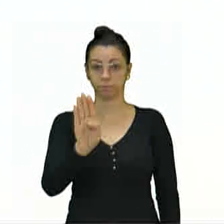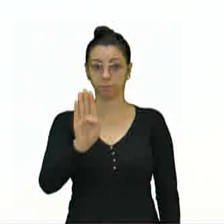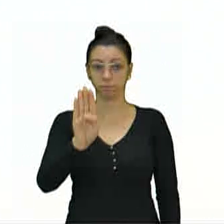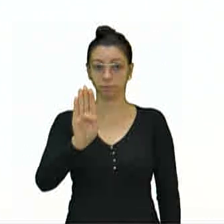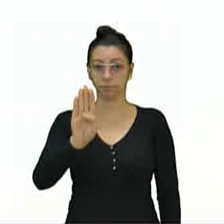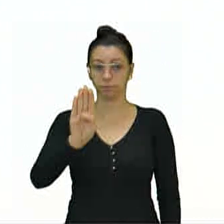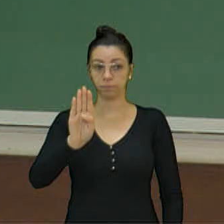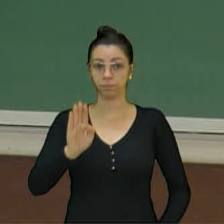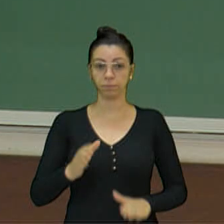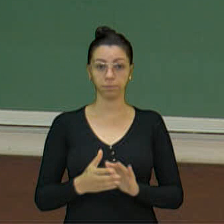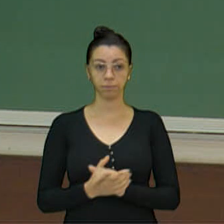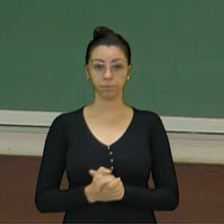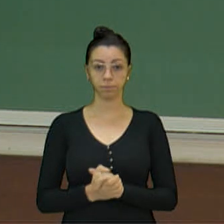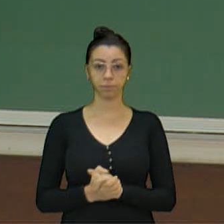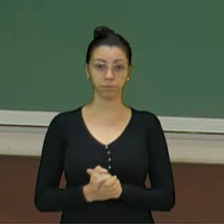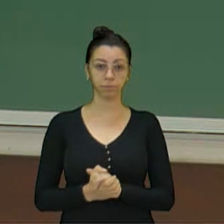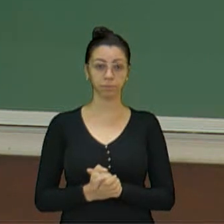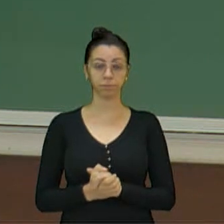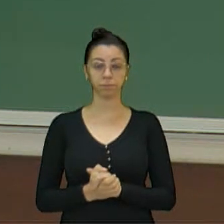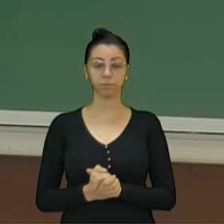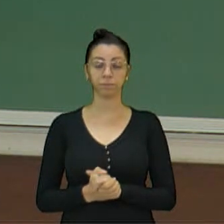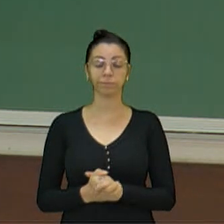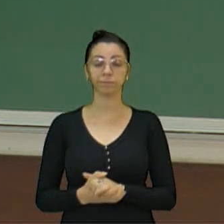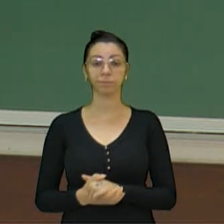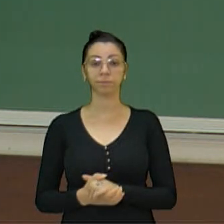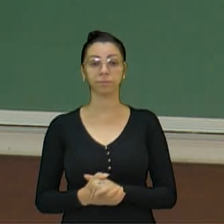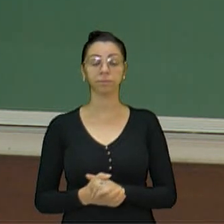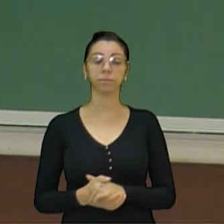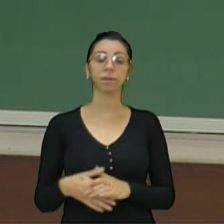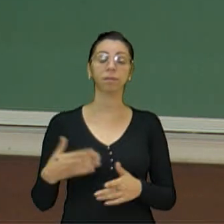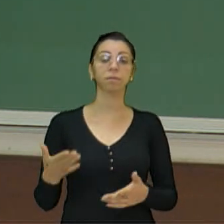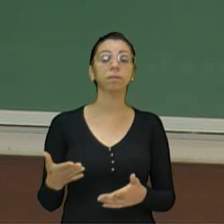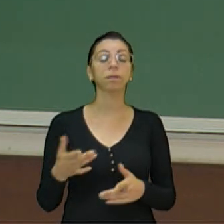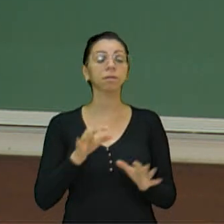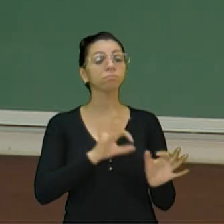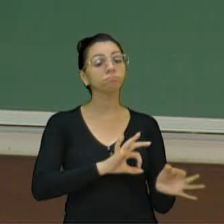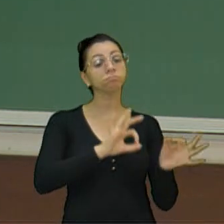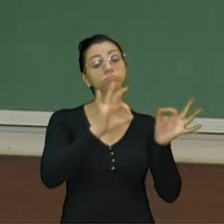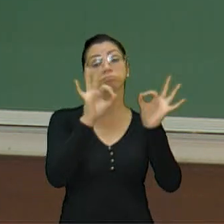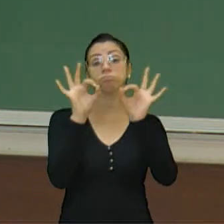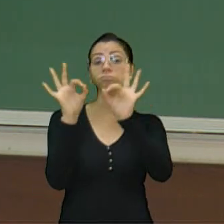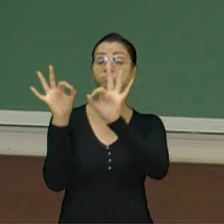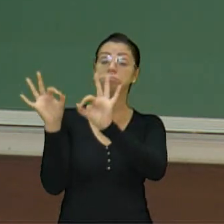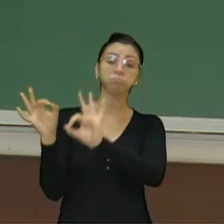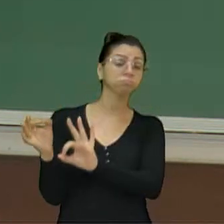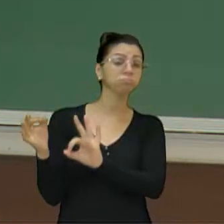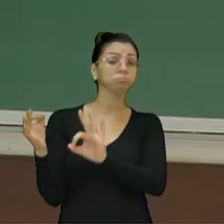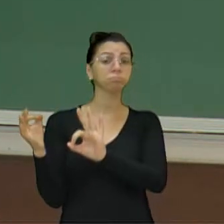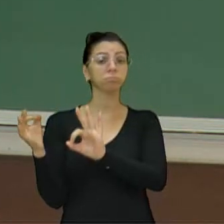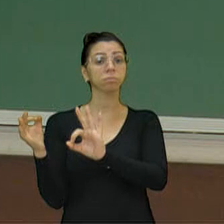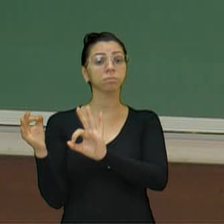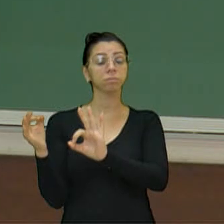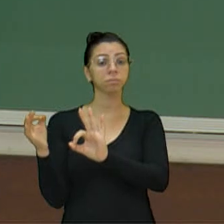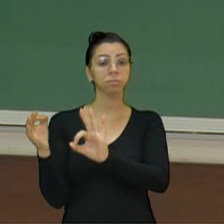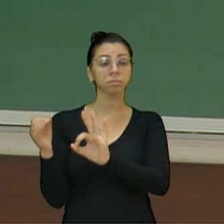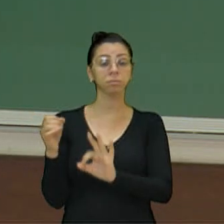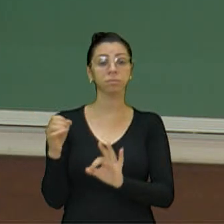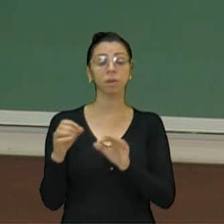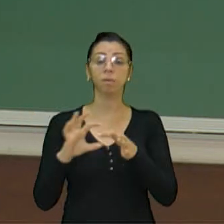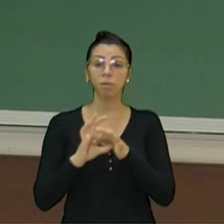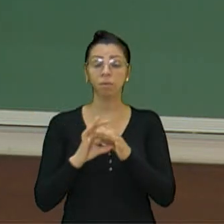Pastime activity, que é a atividade de passatempo, normalmente aquela atividade que você gosta de fazer no seu free time, quando você tem o seu tempo